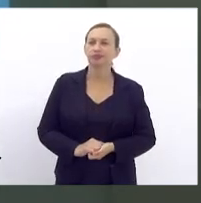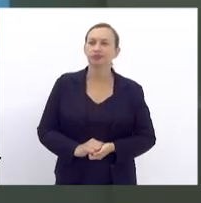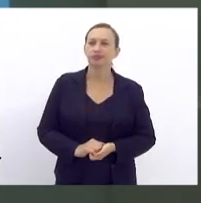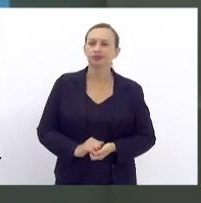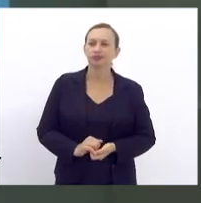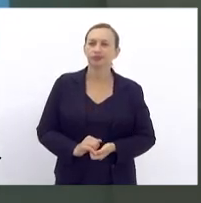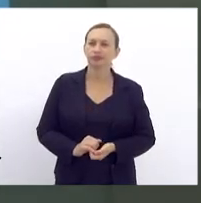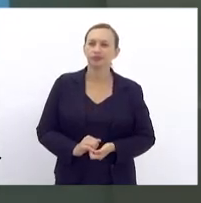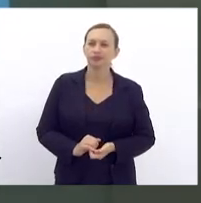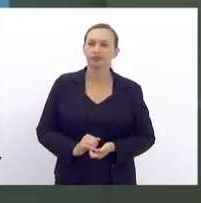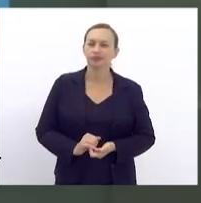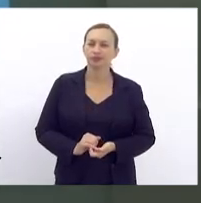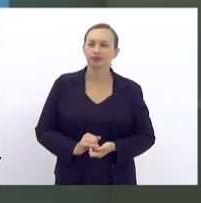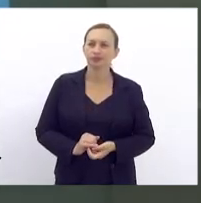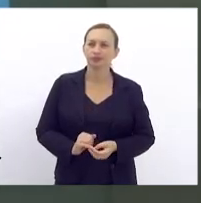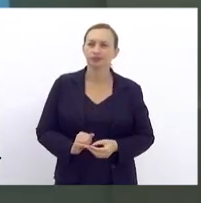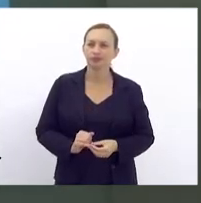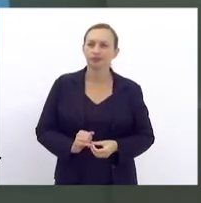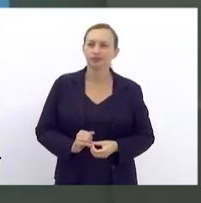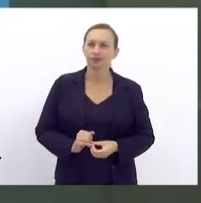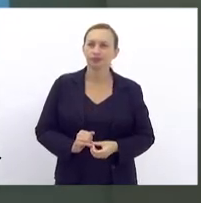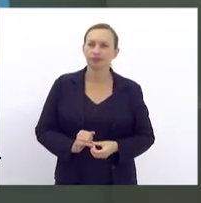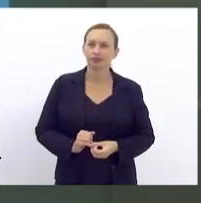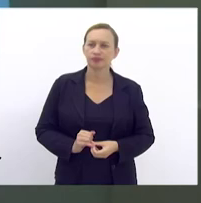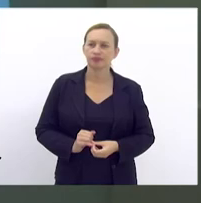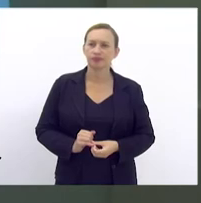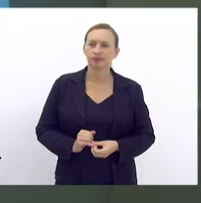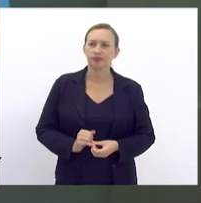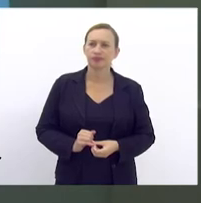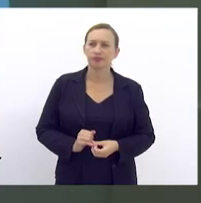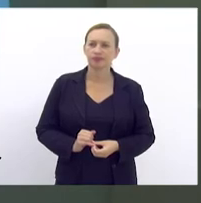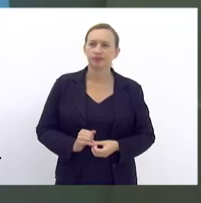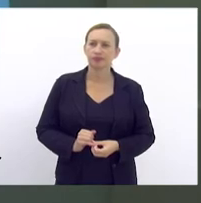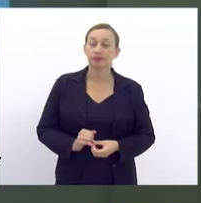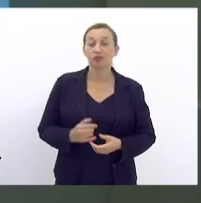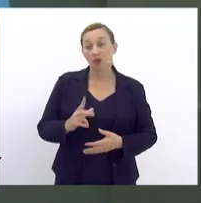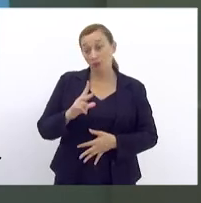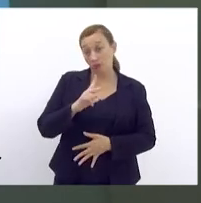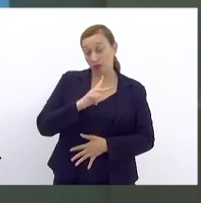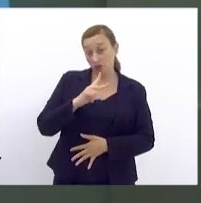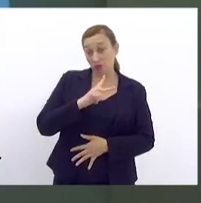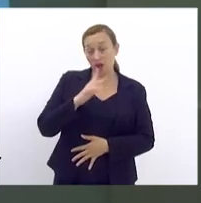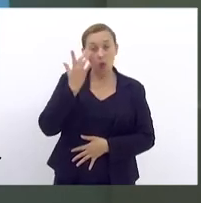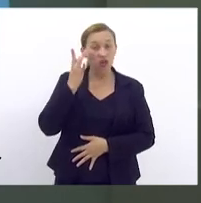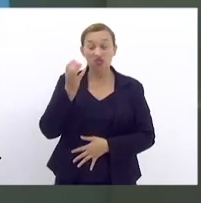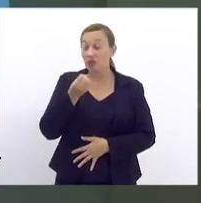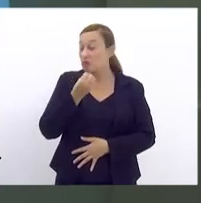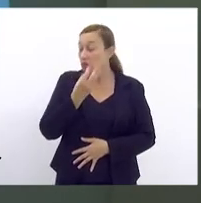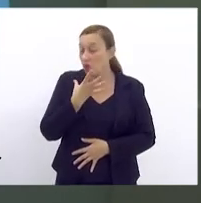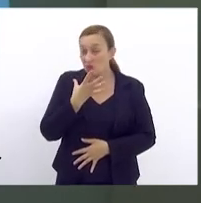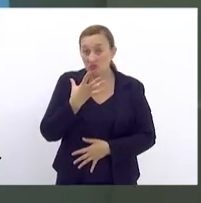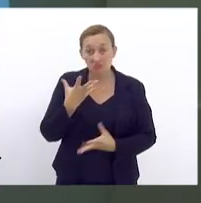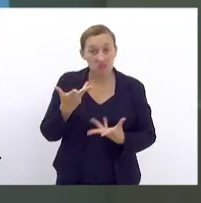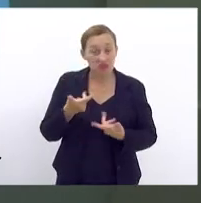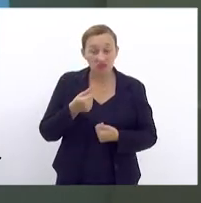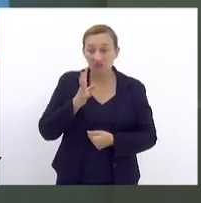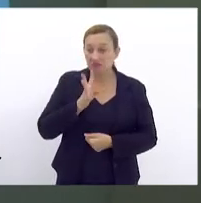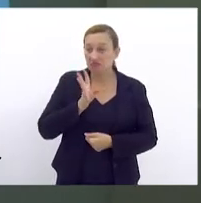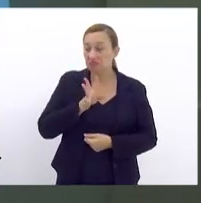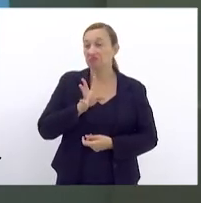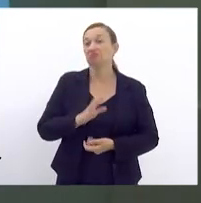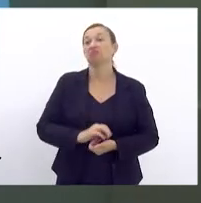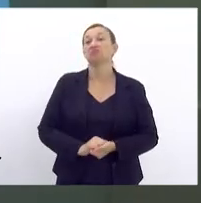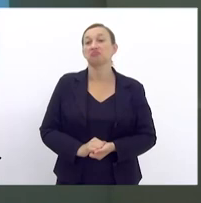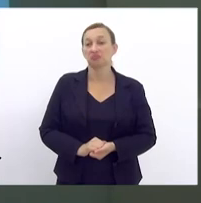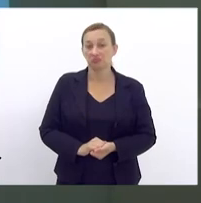isso aqui gente é o seguinte é uma coisa que eu particularmente eu achei fantástica eu achei muito legal